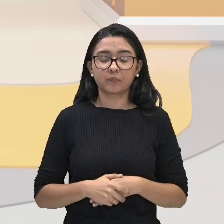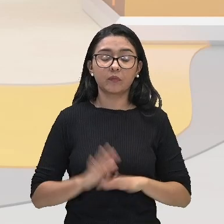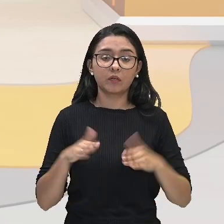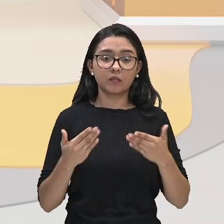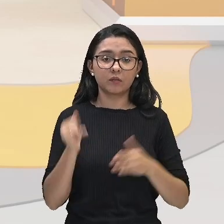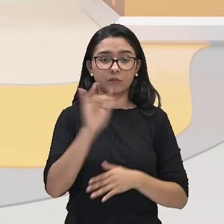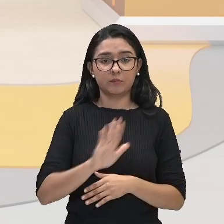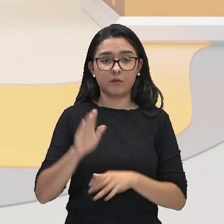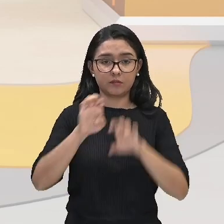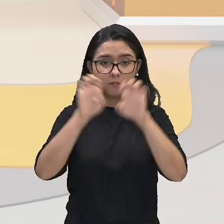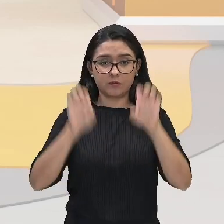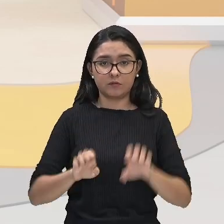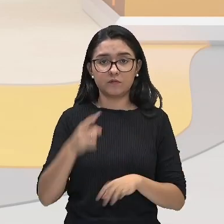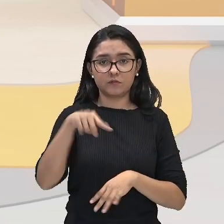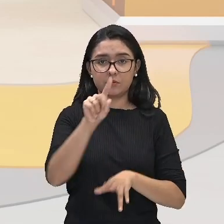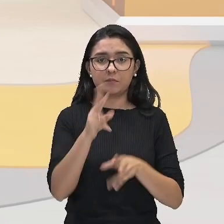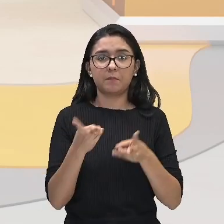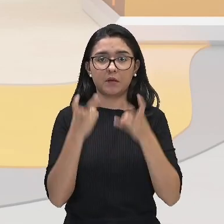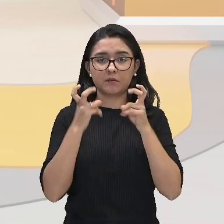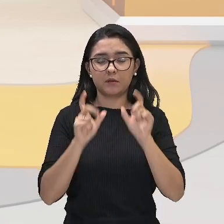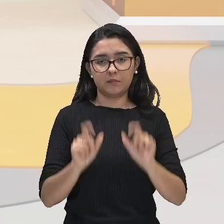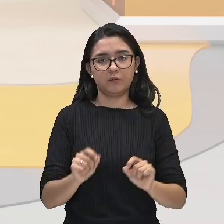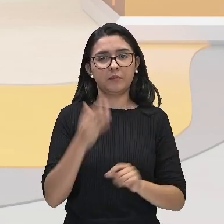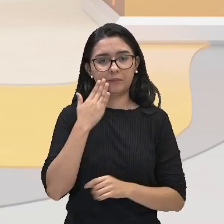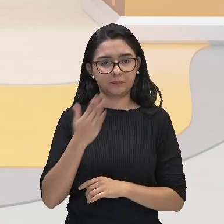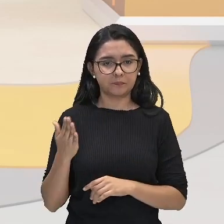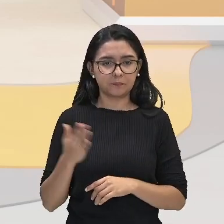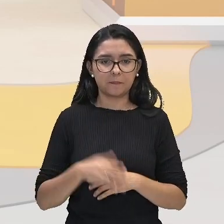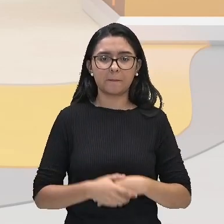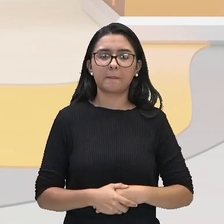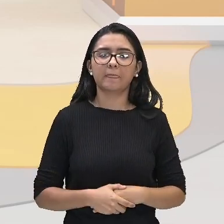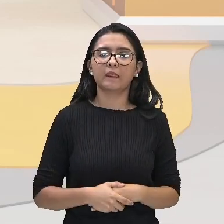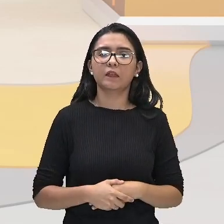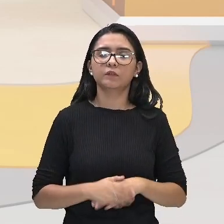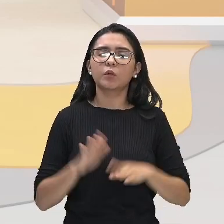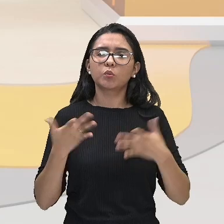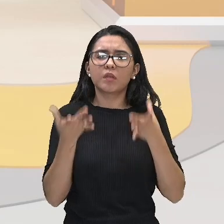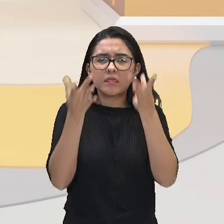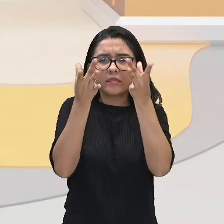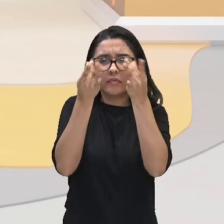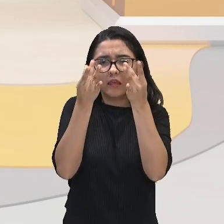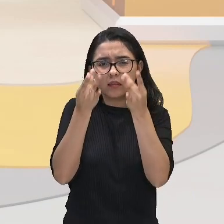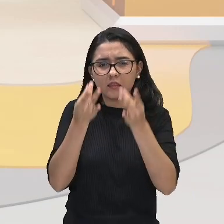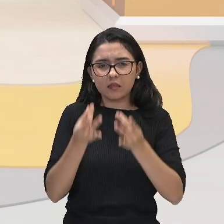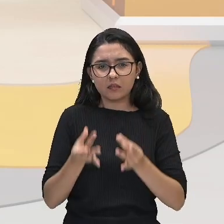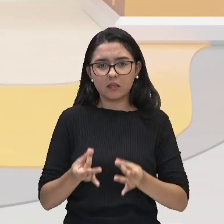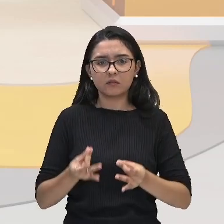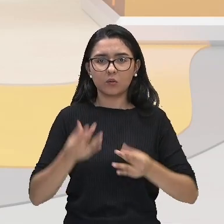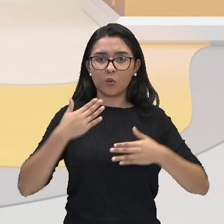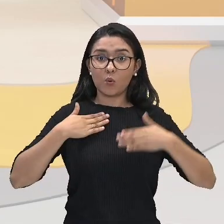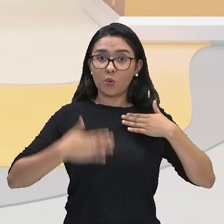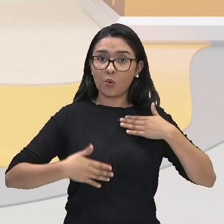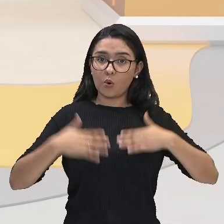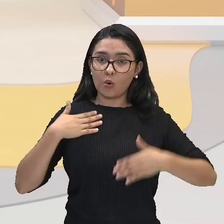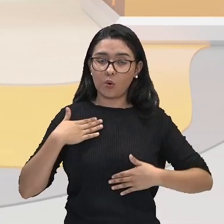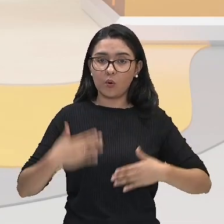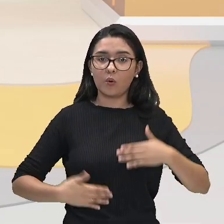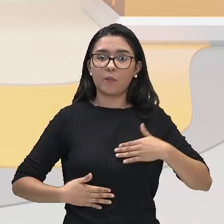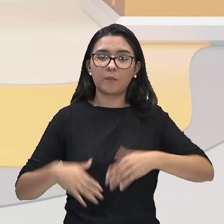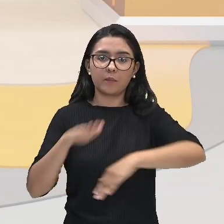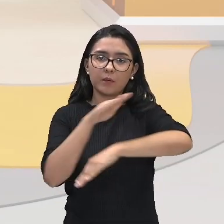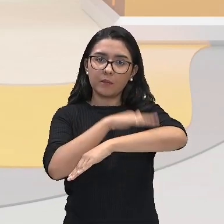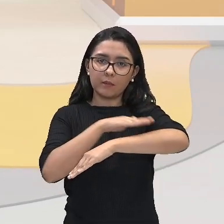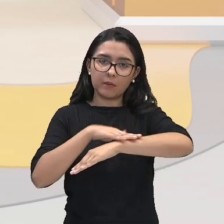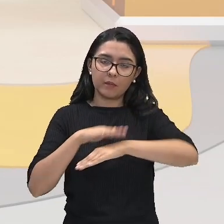imagem, nessa escultura, vocês podem observar aí a questão dos detalhes, né? Da anatomia humana, que é uma